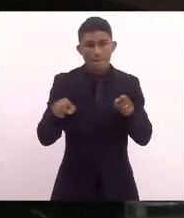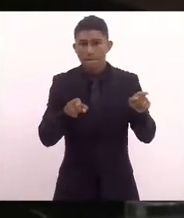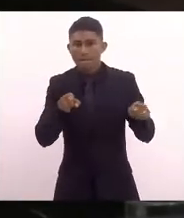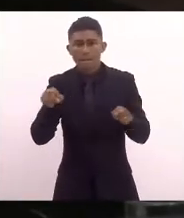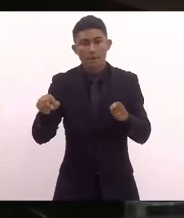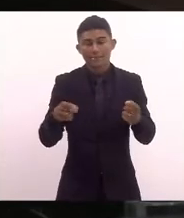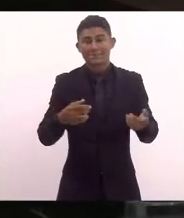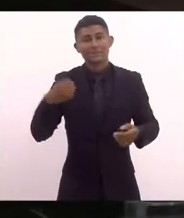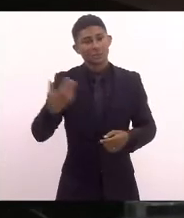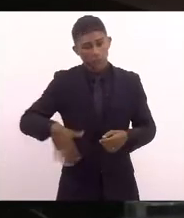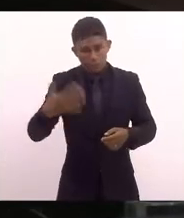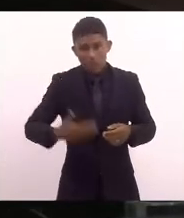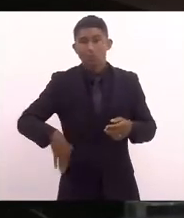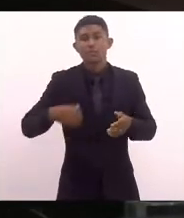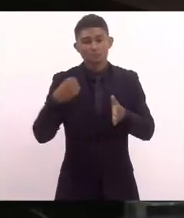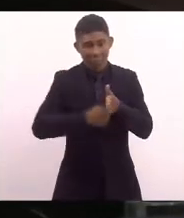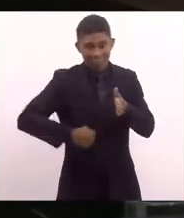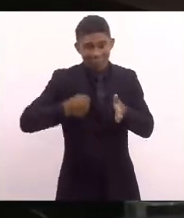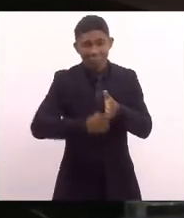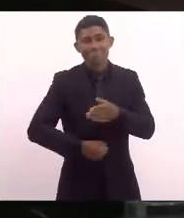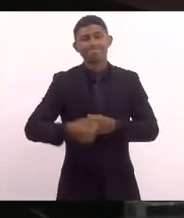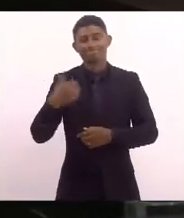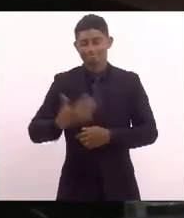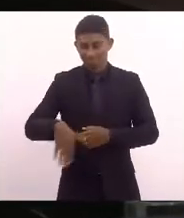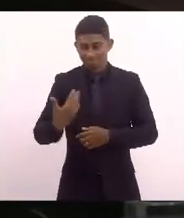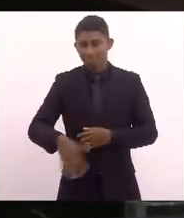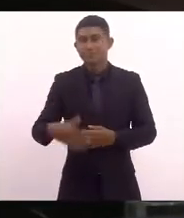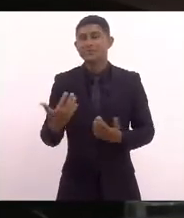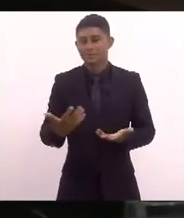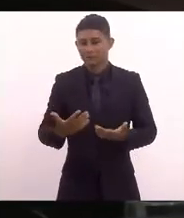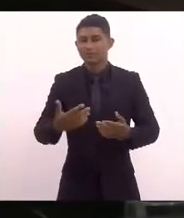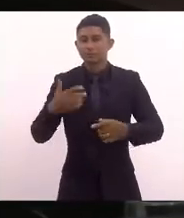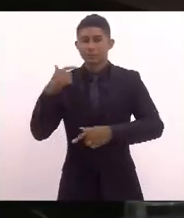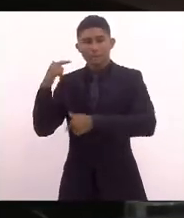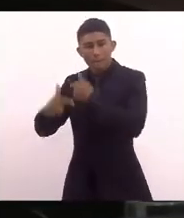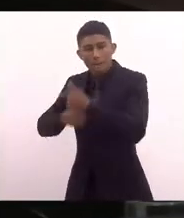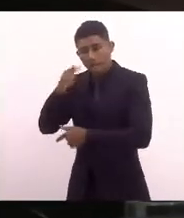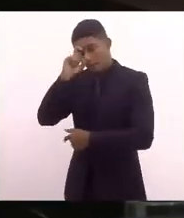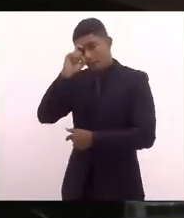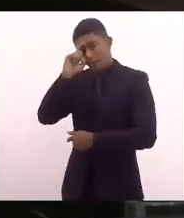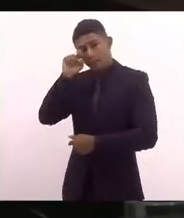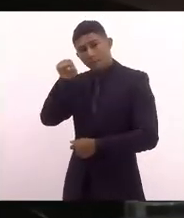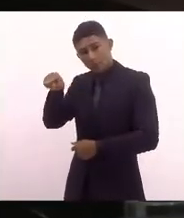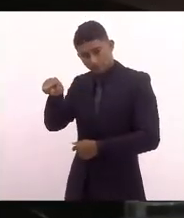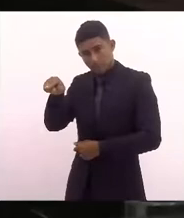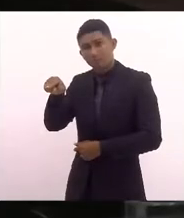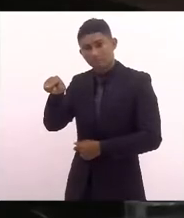muito custo, fazer essa transição, trabalhando